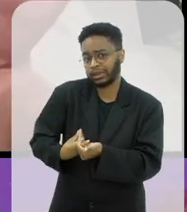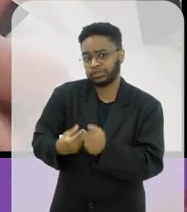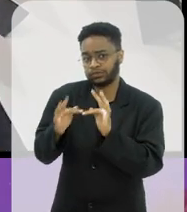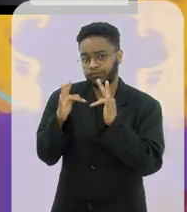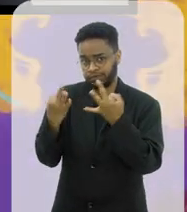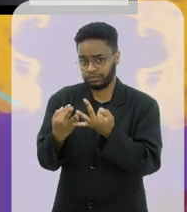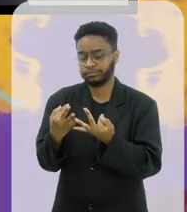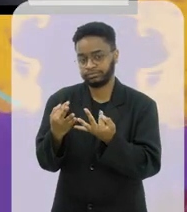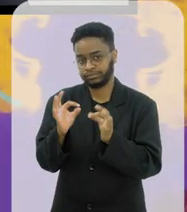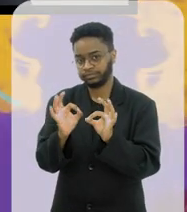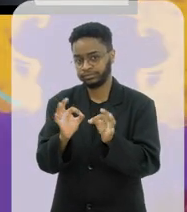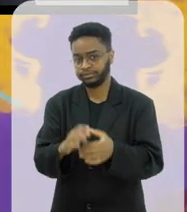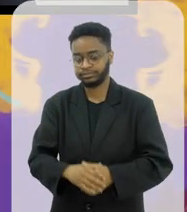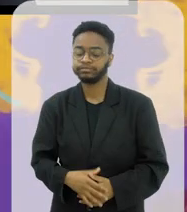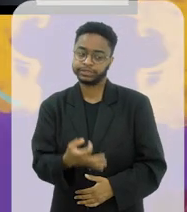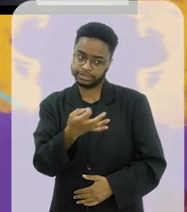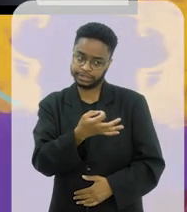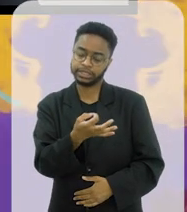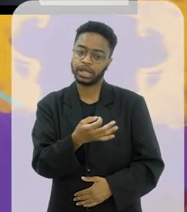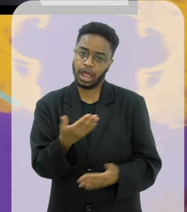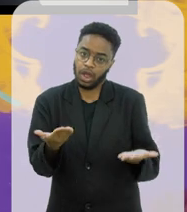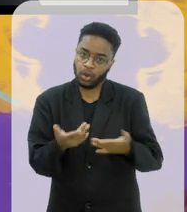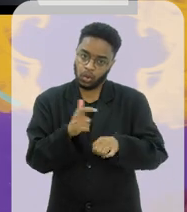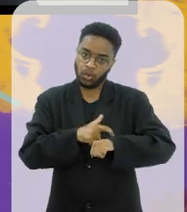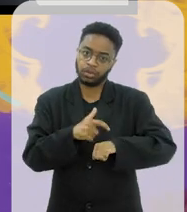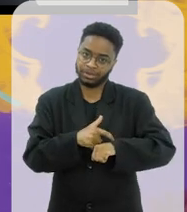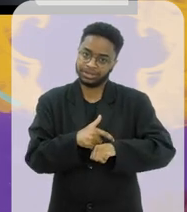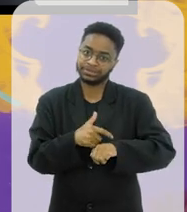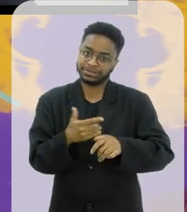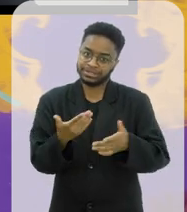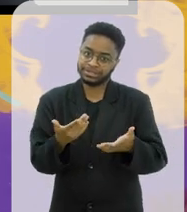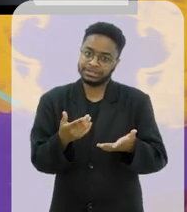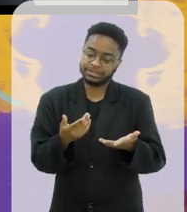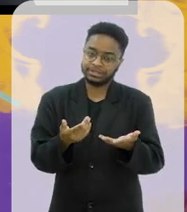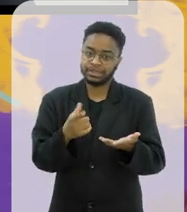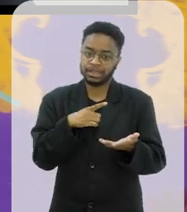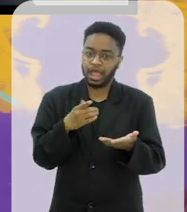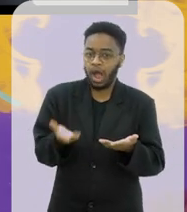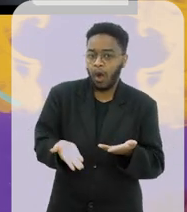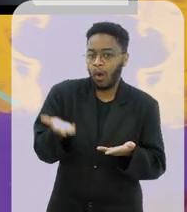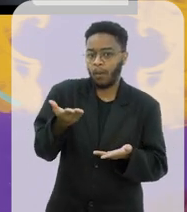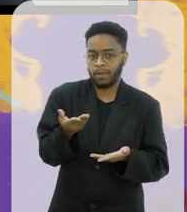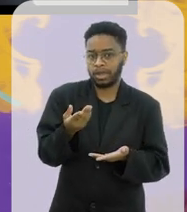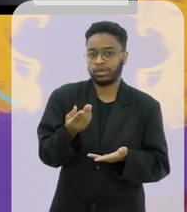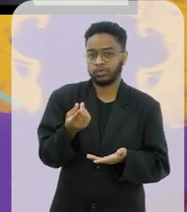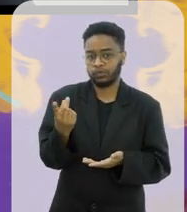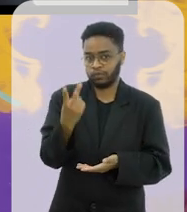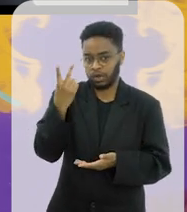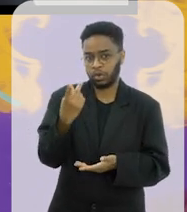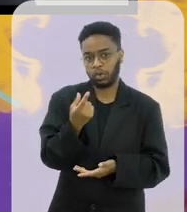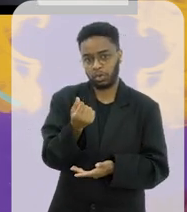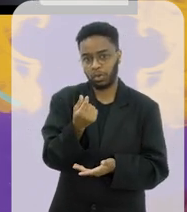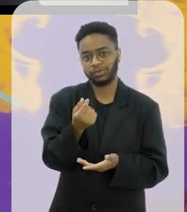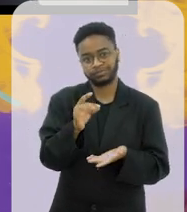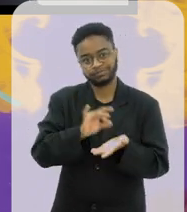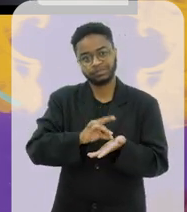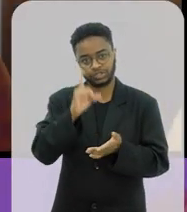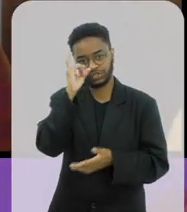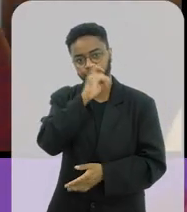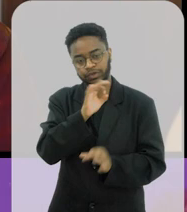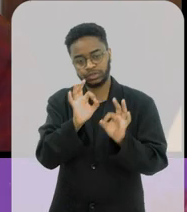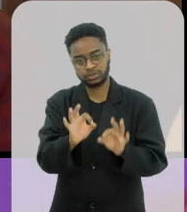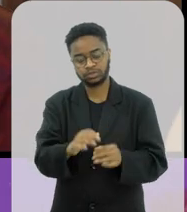né, amigo Rui? Sim, com certeza. Nos momentos atuais, né, em função aí da elevação de preço, a gente sabe que realmente é